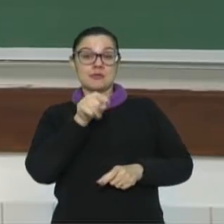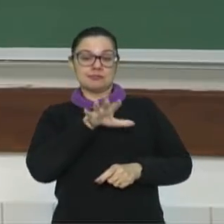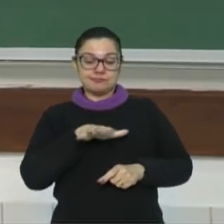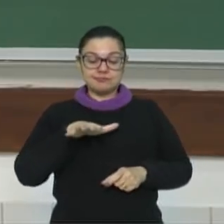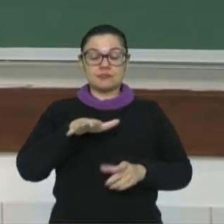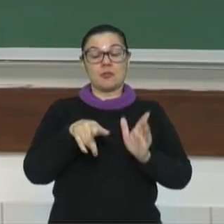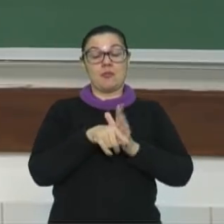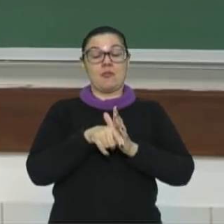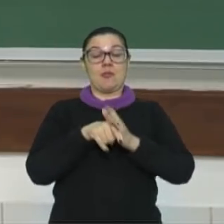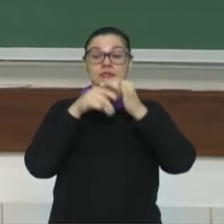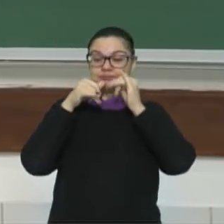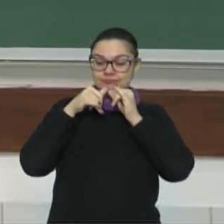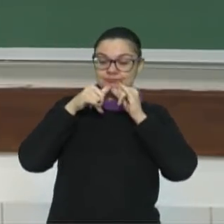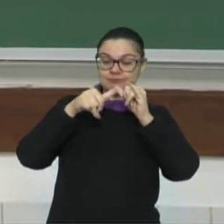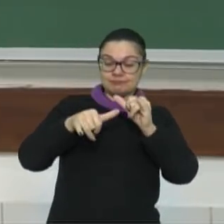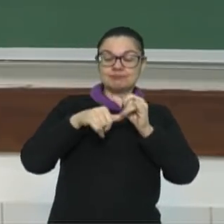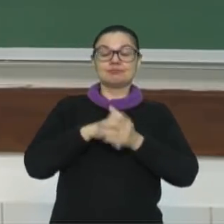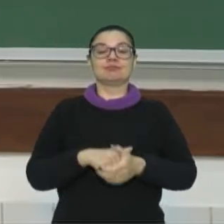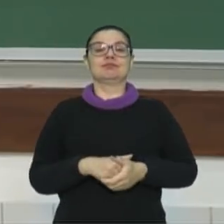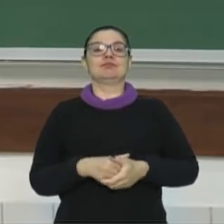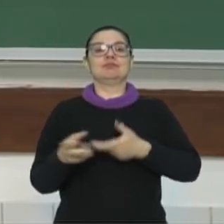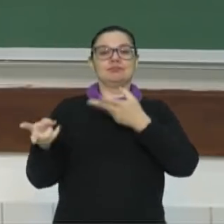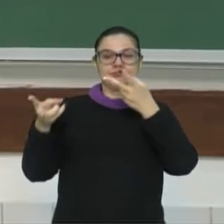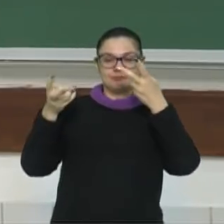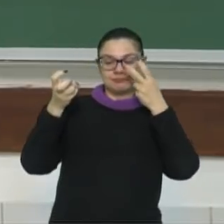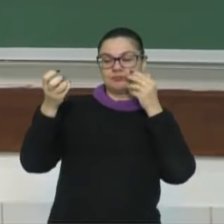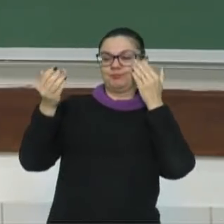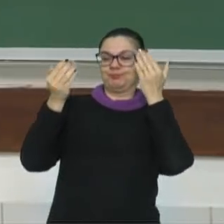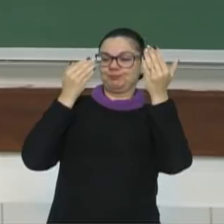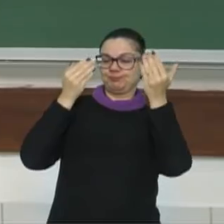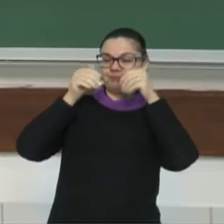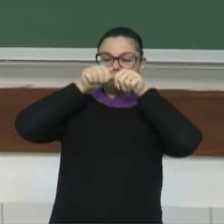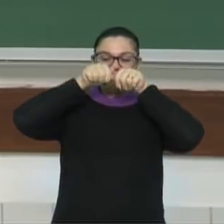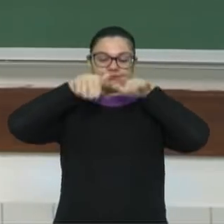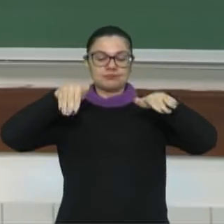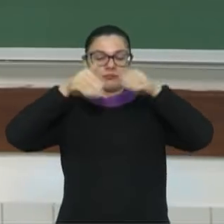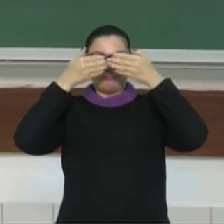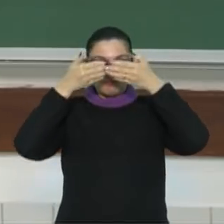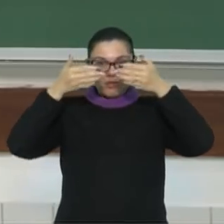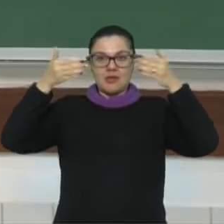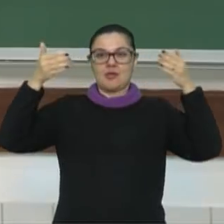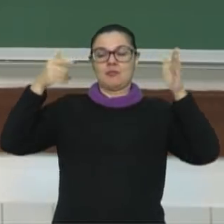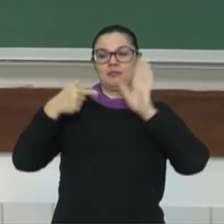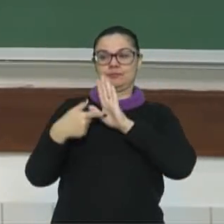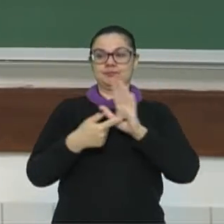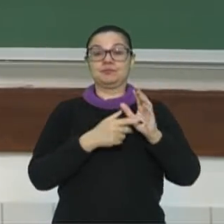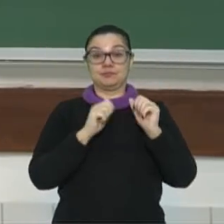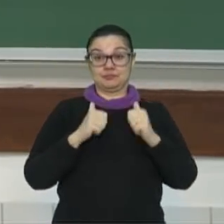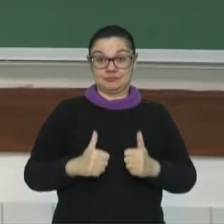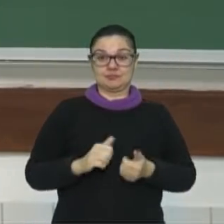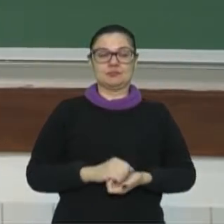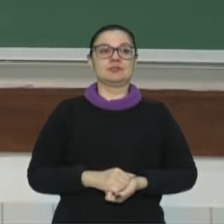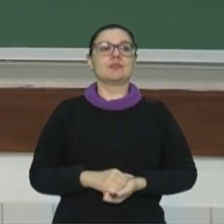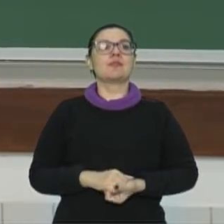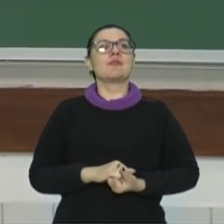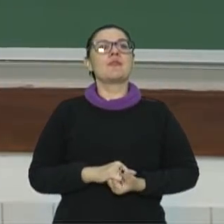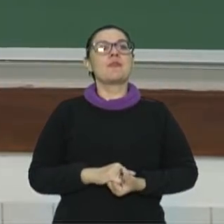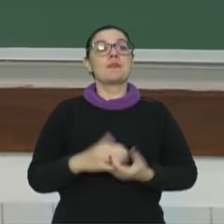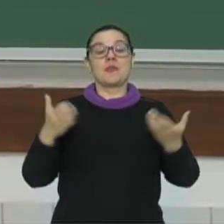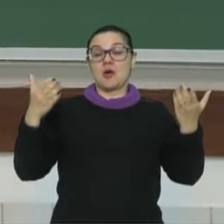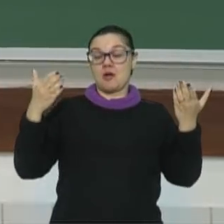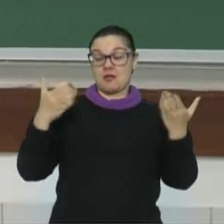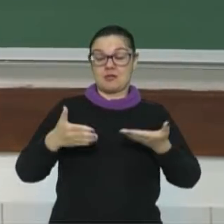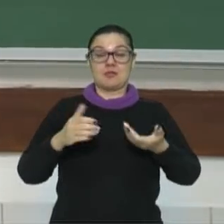da reportagem, no sentido de analisar, ampliar, explorar o tema apresentado, ok? Bom, vamos